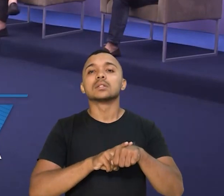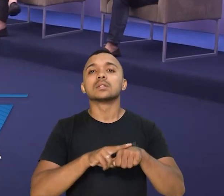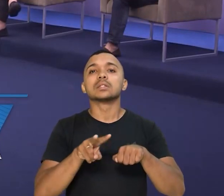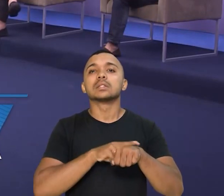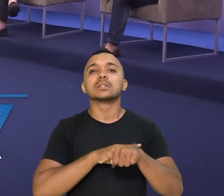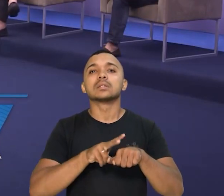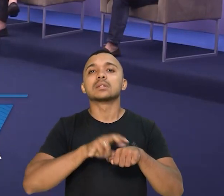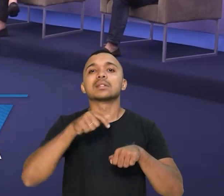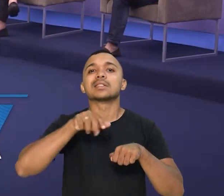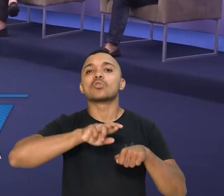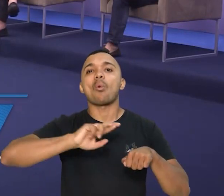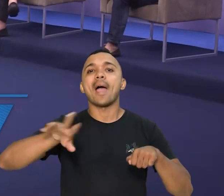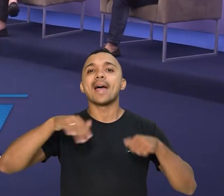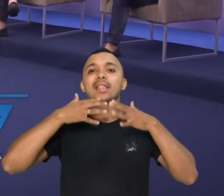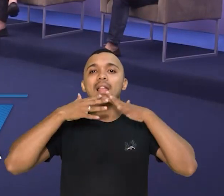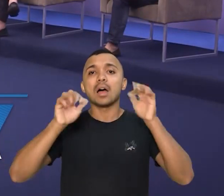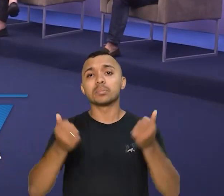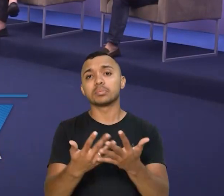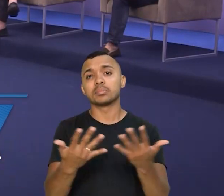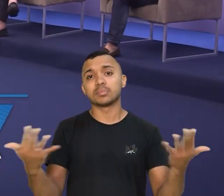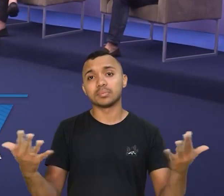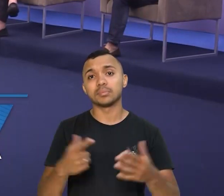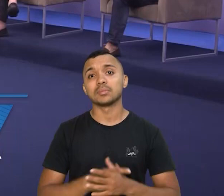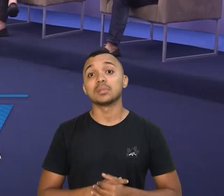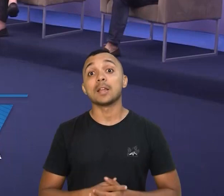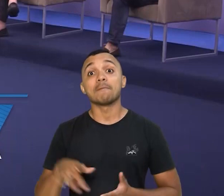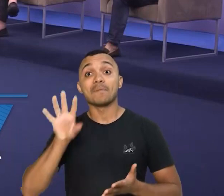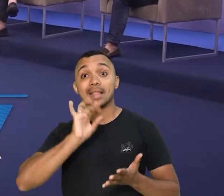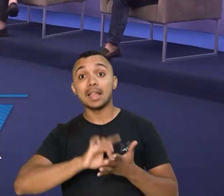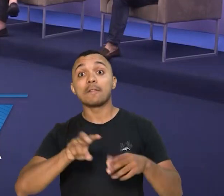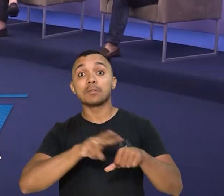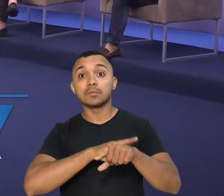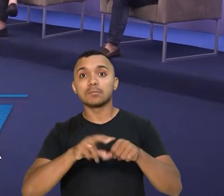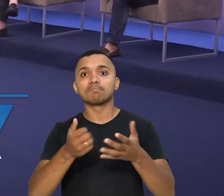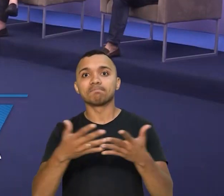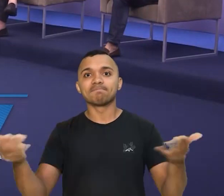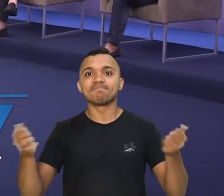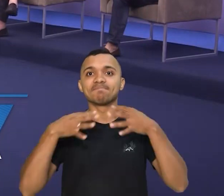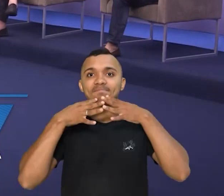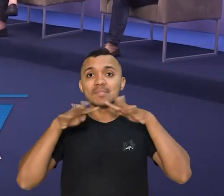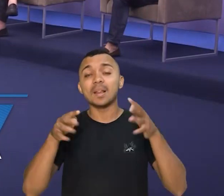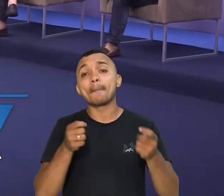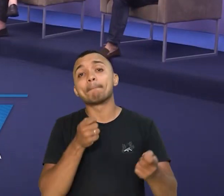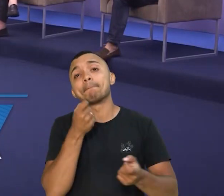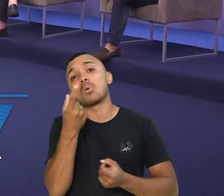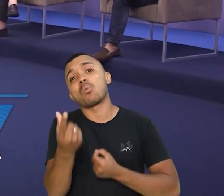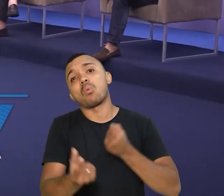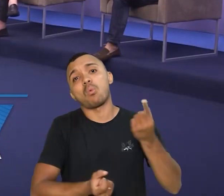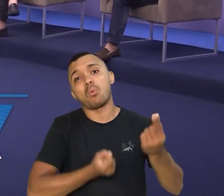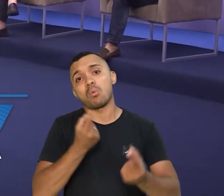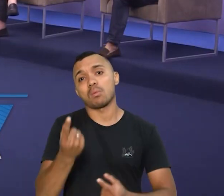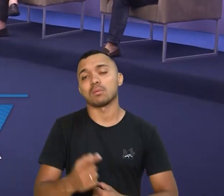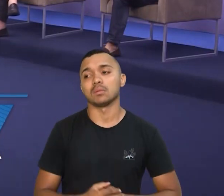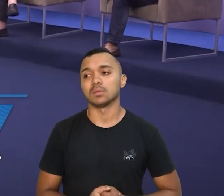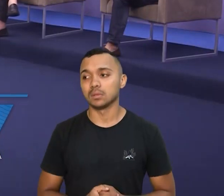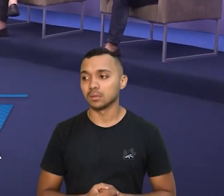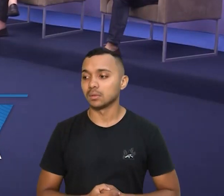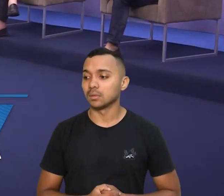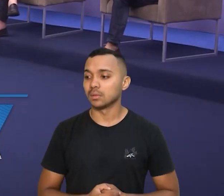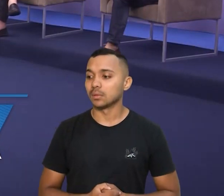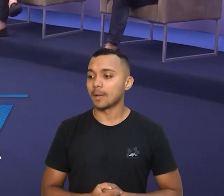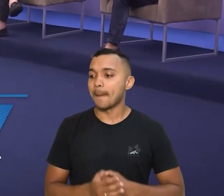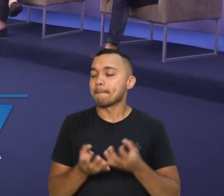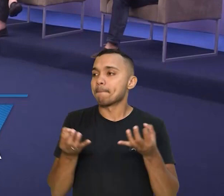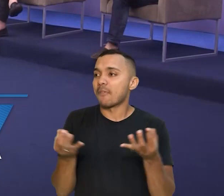hoje. Pois é, então eu mas acho o, que... Renato, não, eu acho Morumbi, Morumbi. Renato, eu acho que... Eu o acho gramado que... do Castelão não é a oitava maravilha do mundo, não